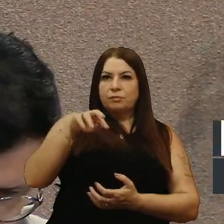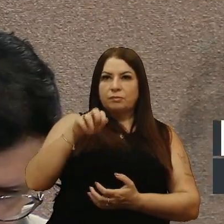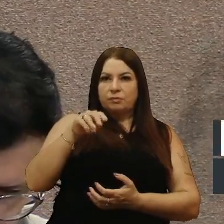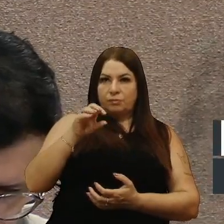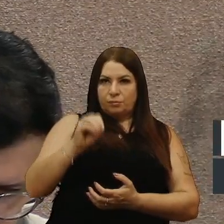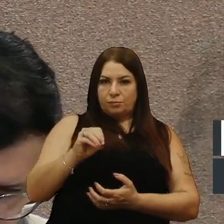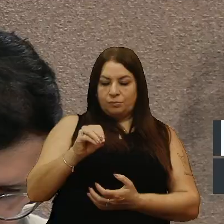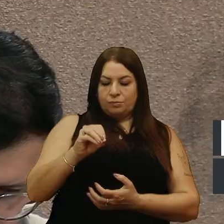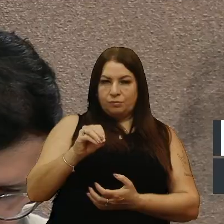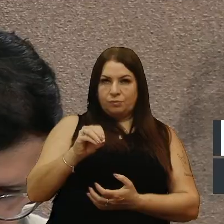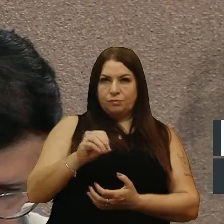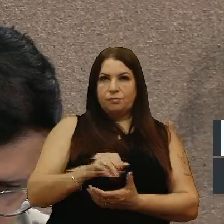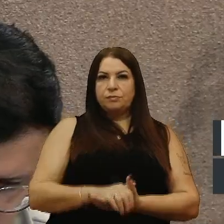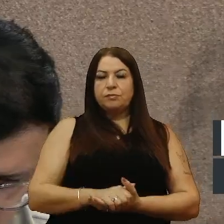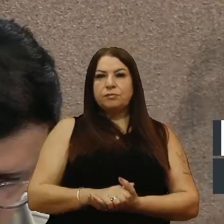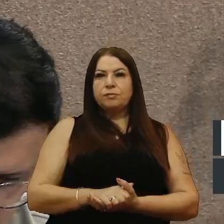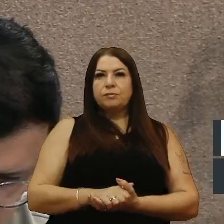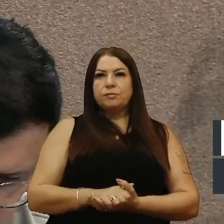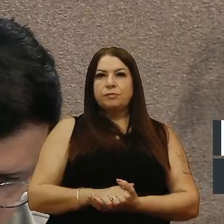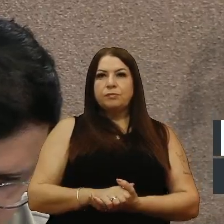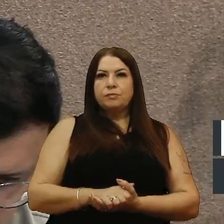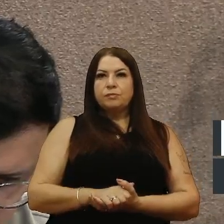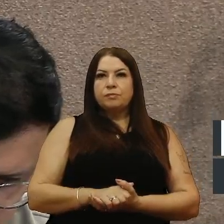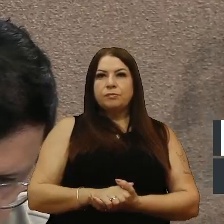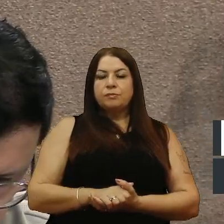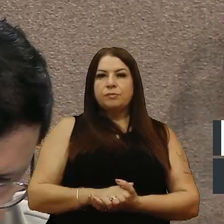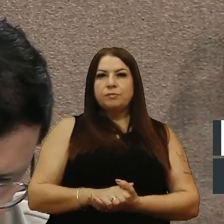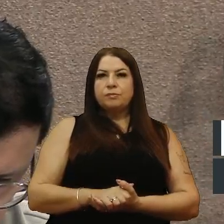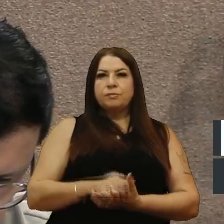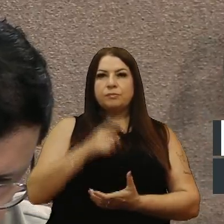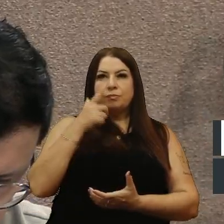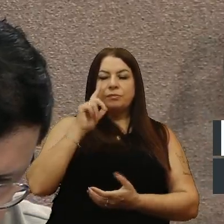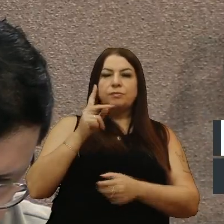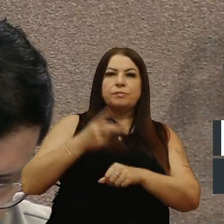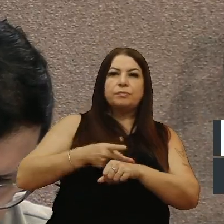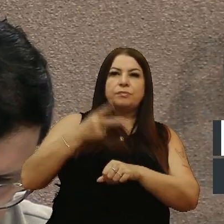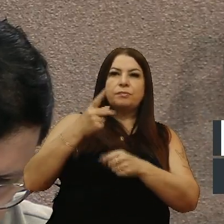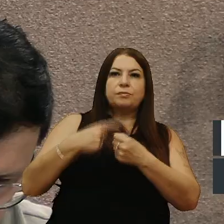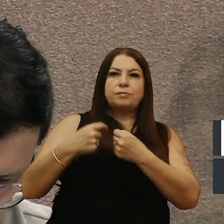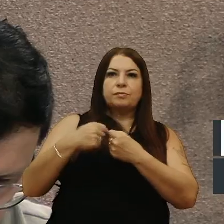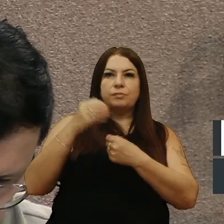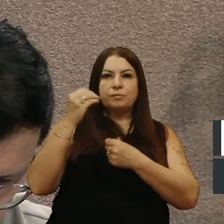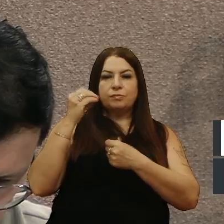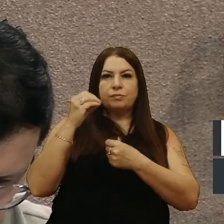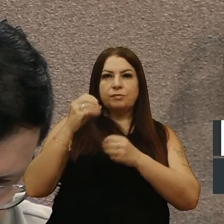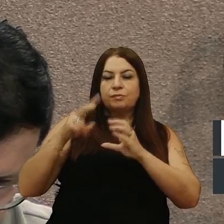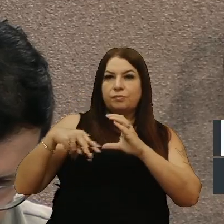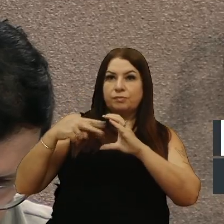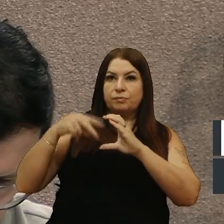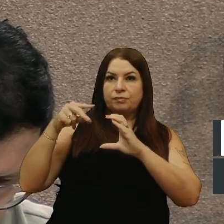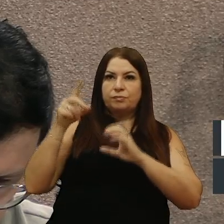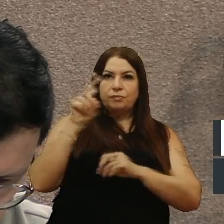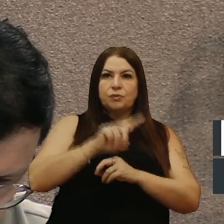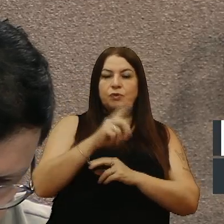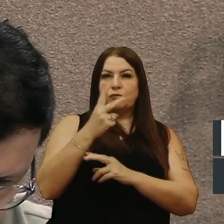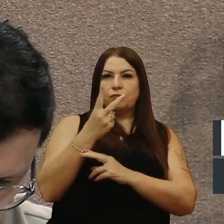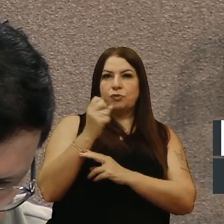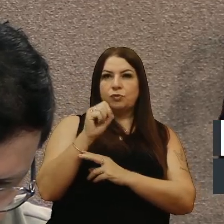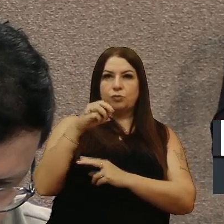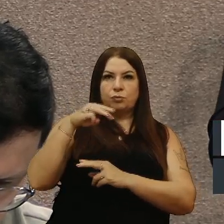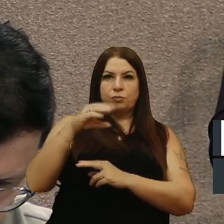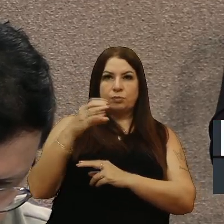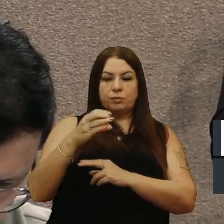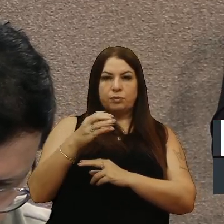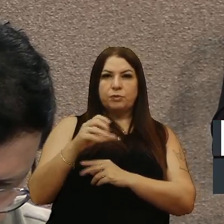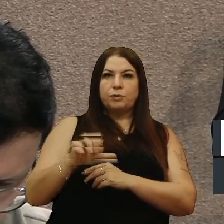José Romiti Tavares, pelo recebimento de um prêmio na cidade de Porto Alegre, na Câmara de Vereadores, no dia 28 de março,